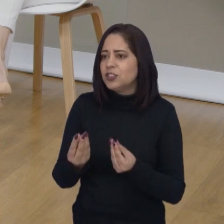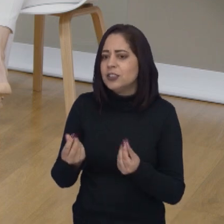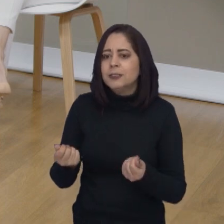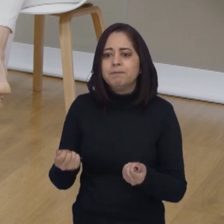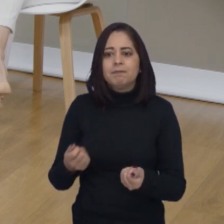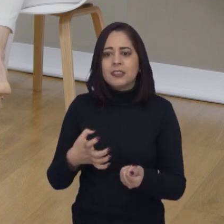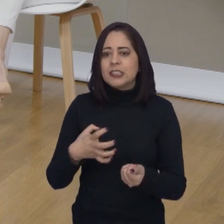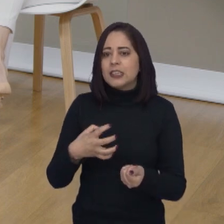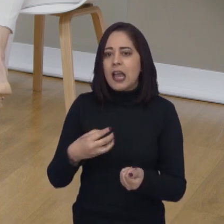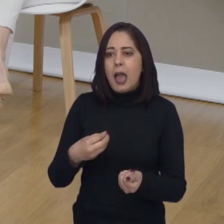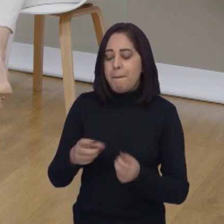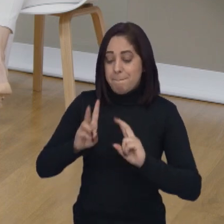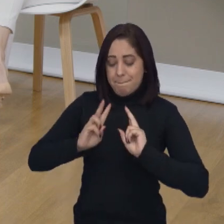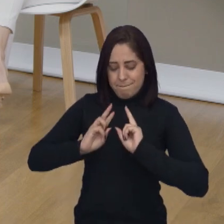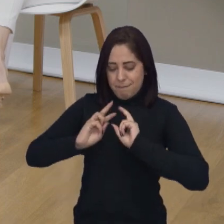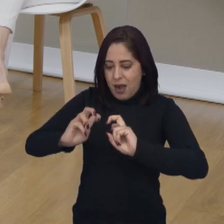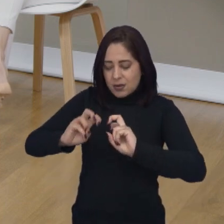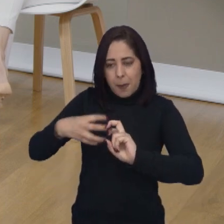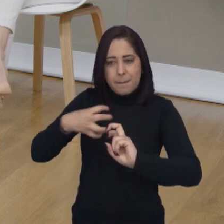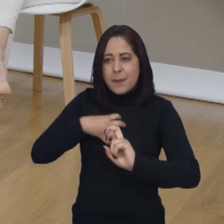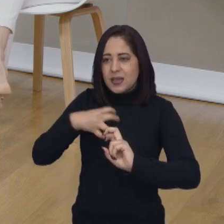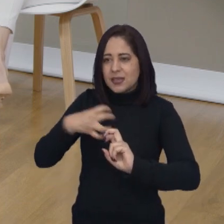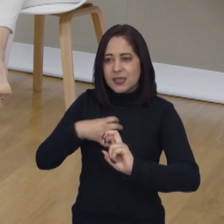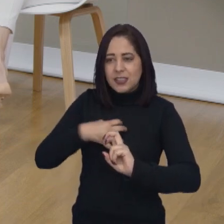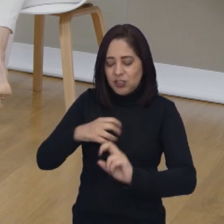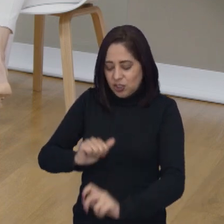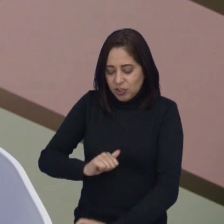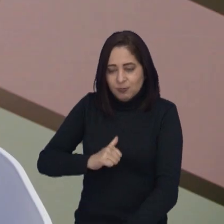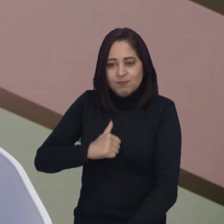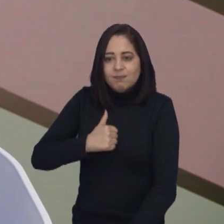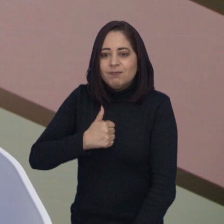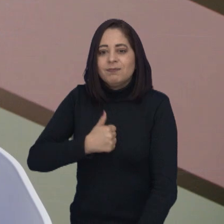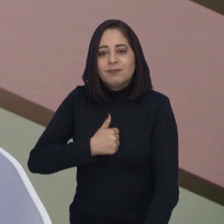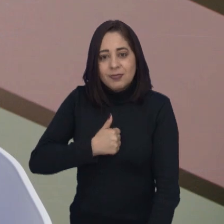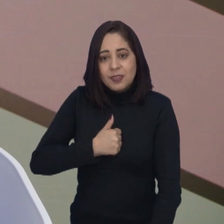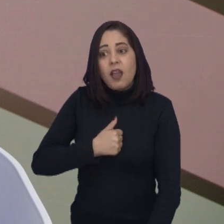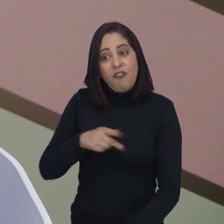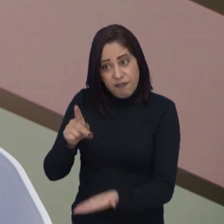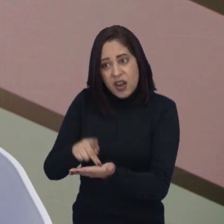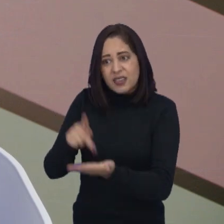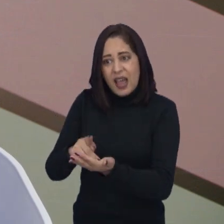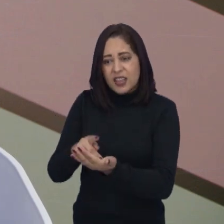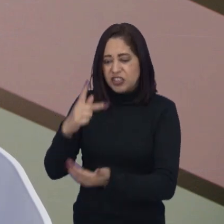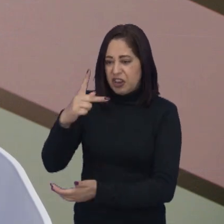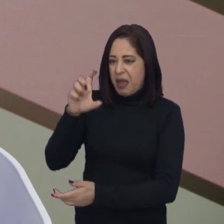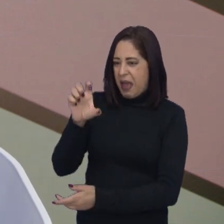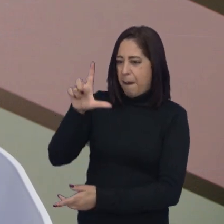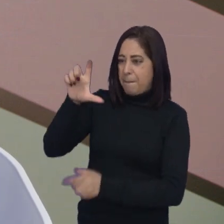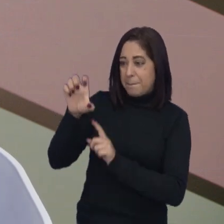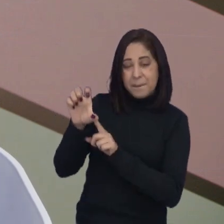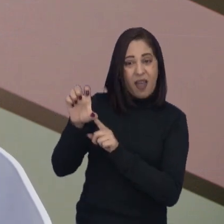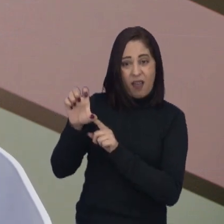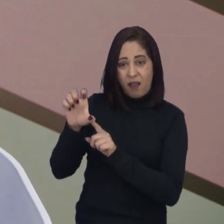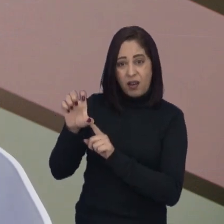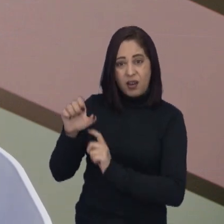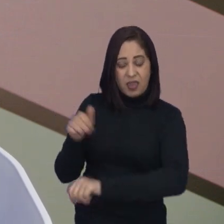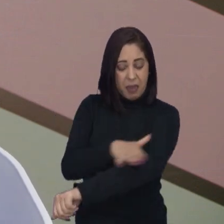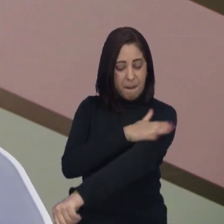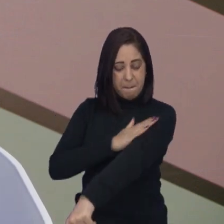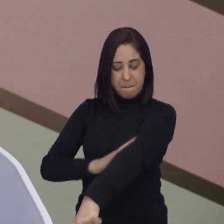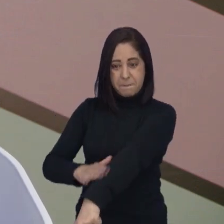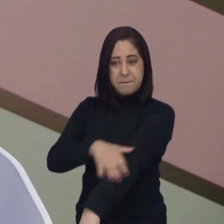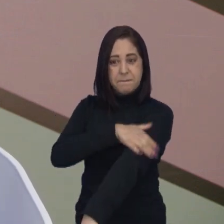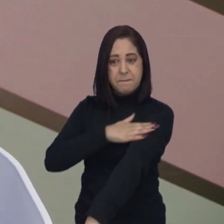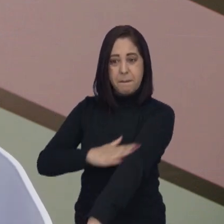essa percepção, né? De que realmente a pele, essa pele que